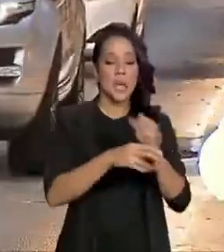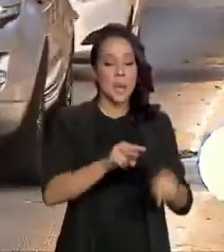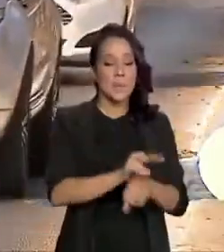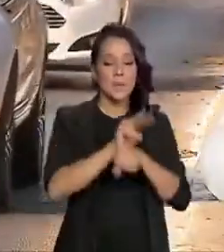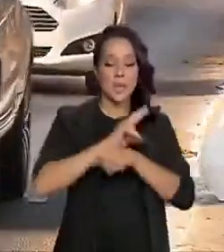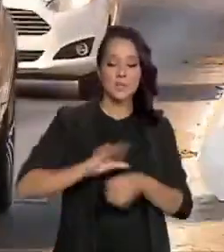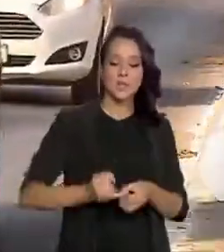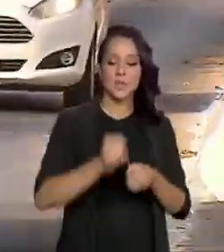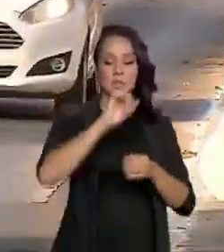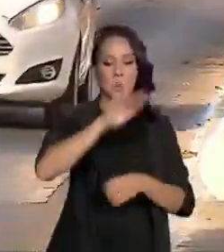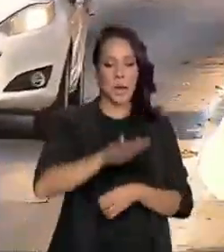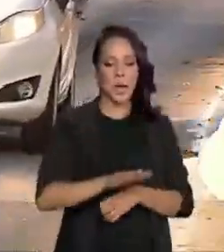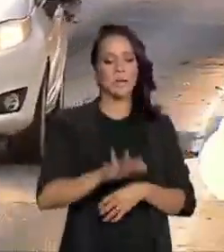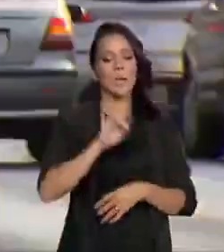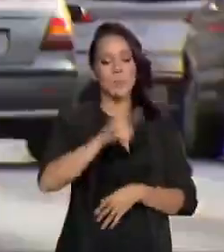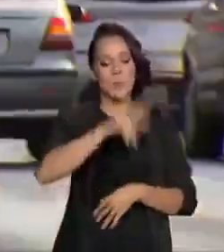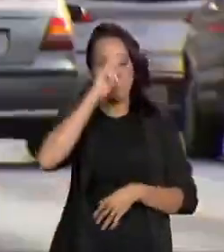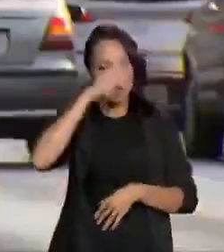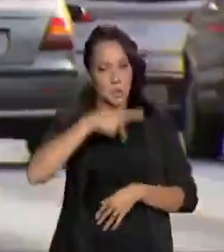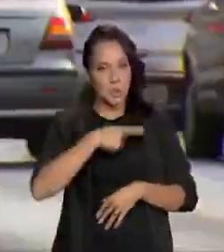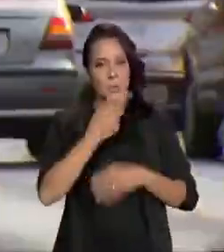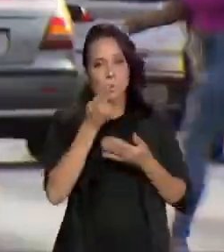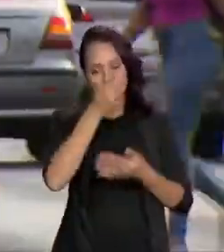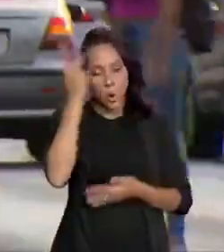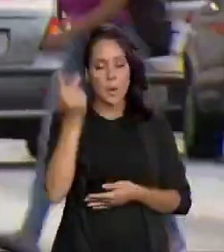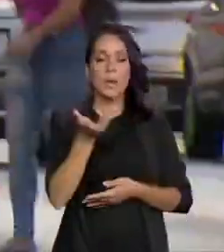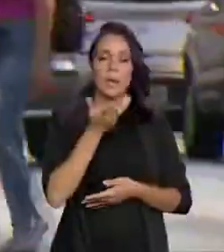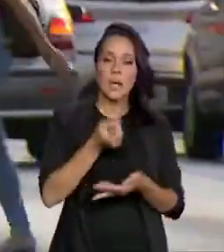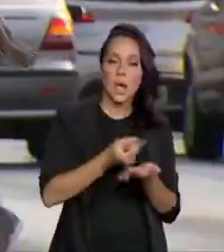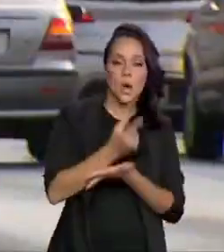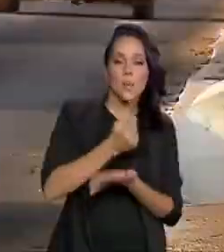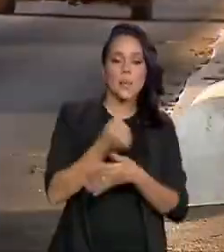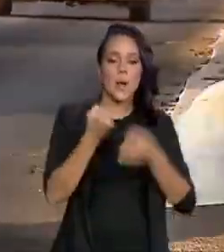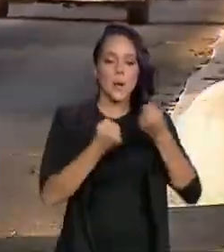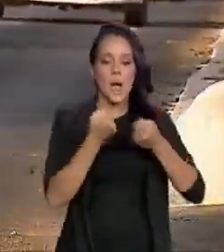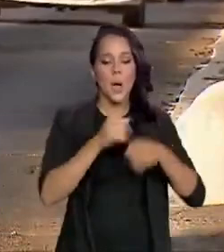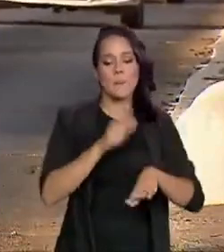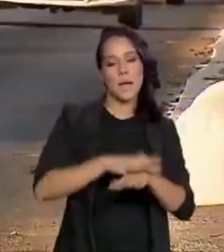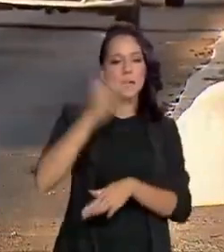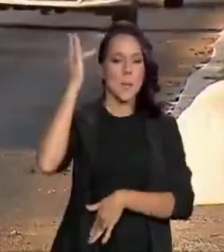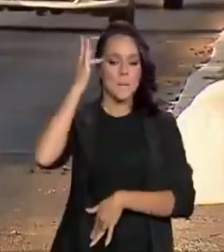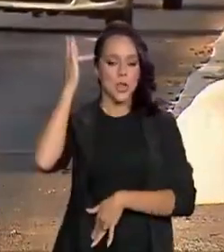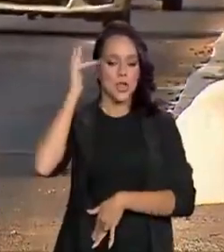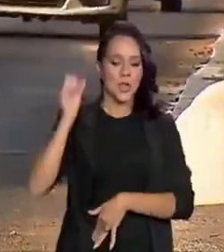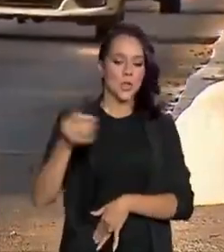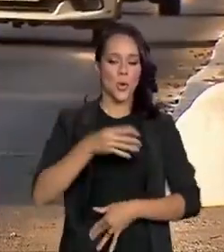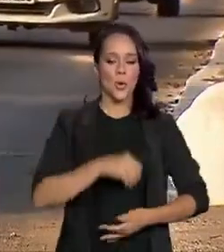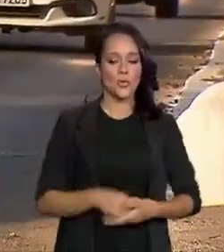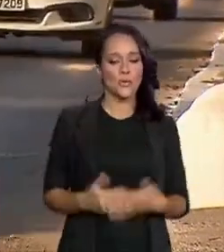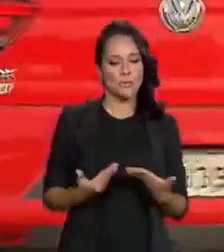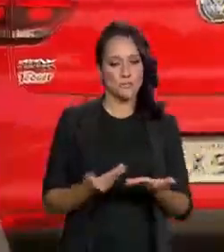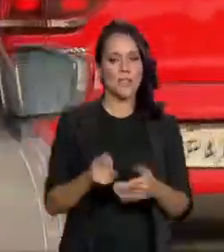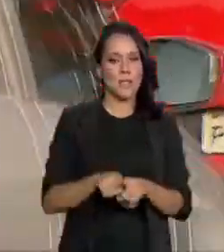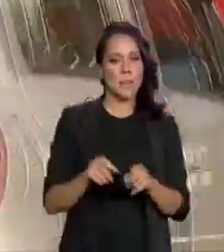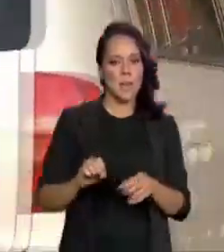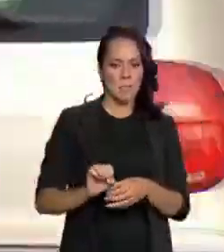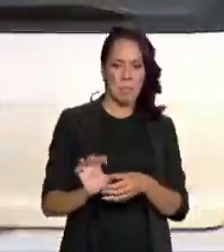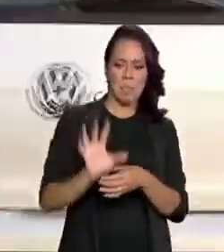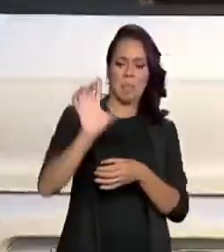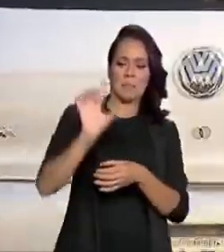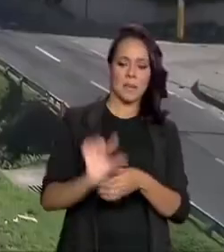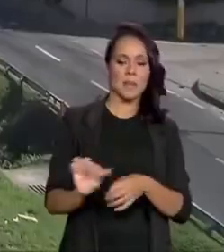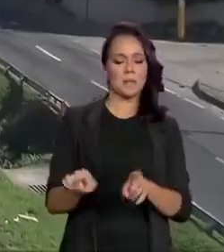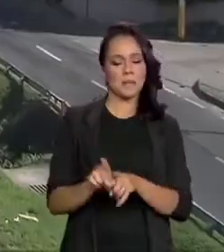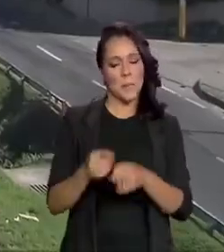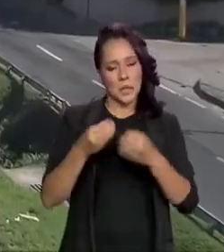e juro barato para aquele autônomo, para aquela pessoa poder comprar um veículo mais moderno, mais novo e com certeza muito menos emissor, com muito